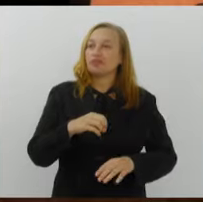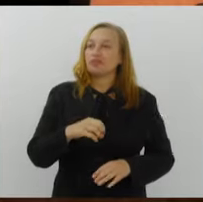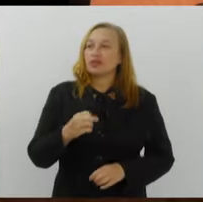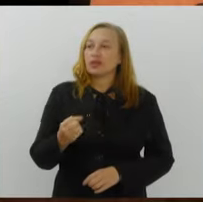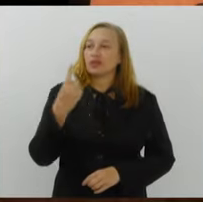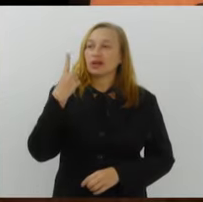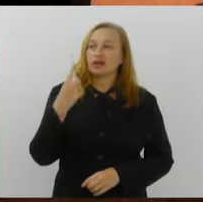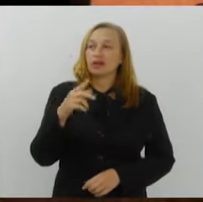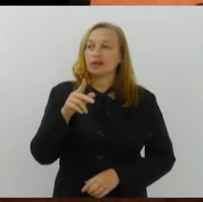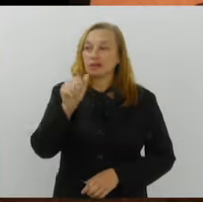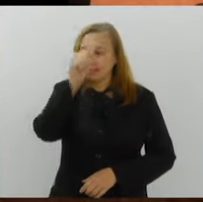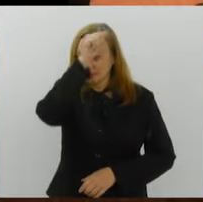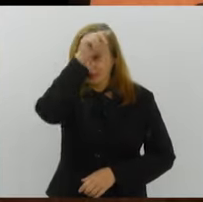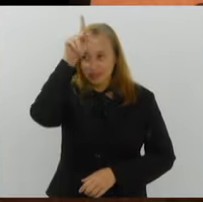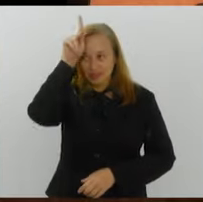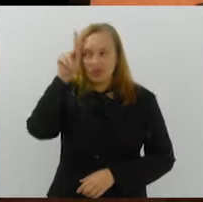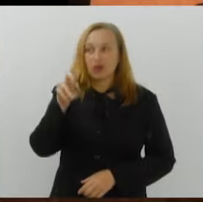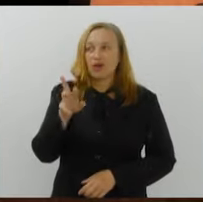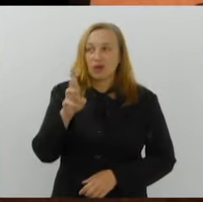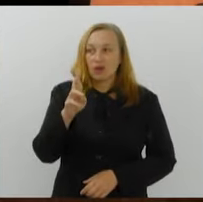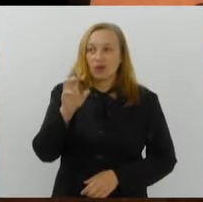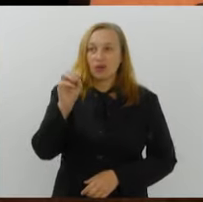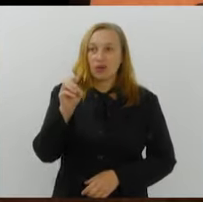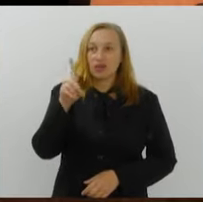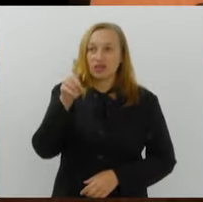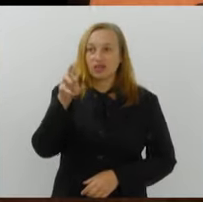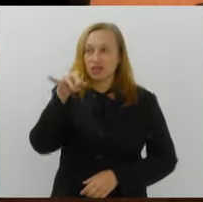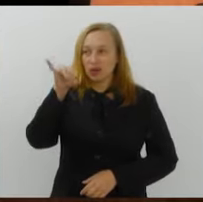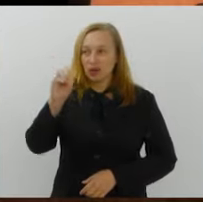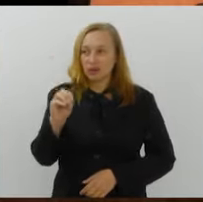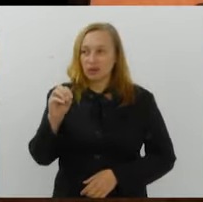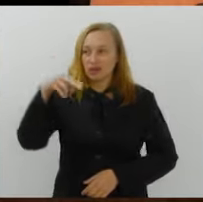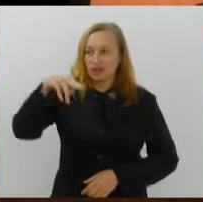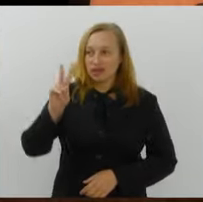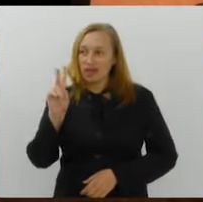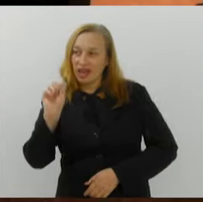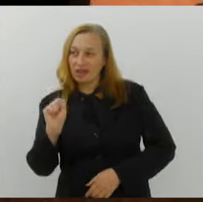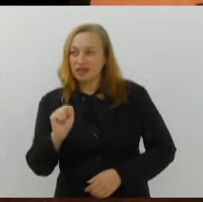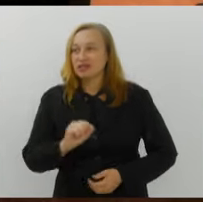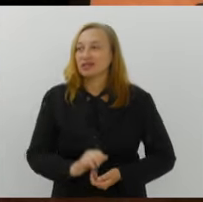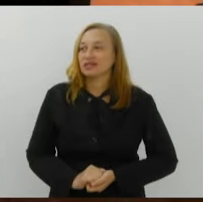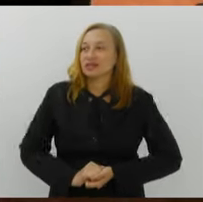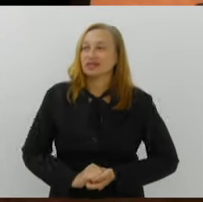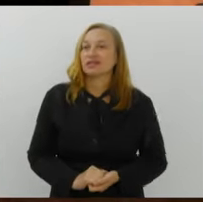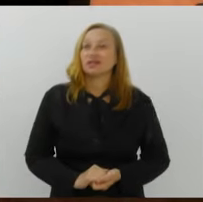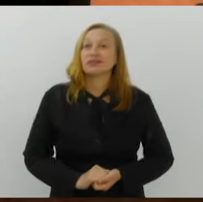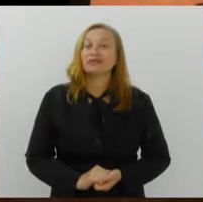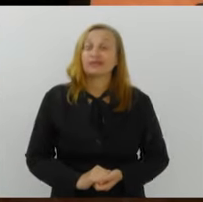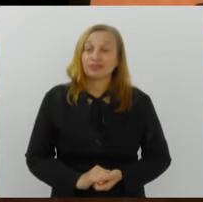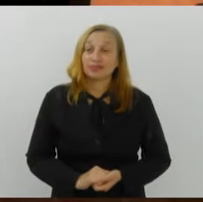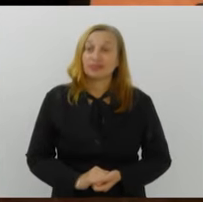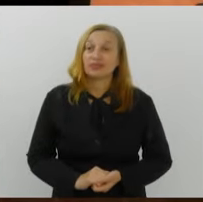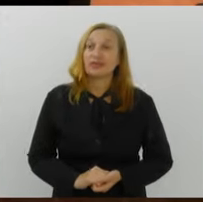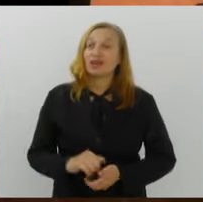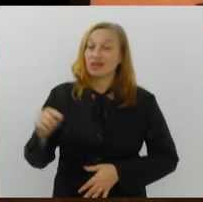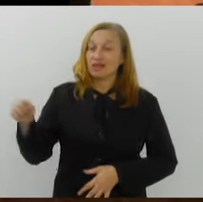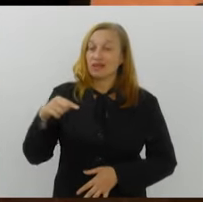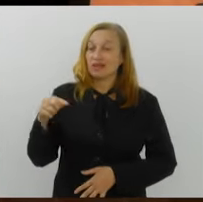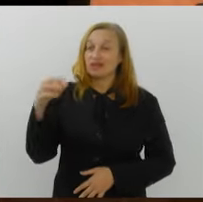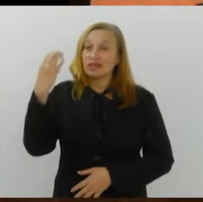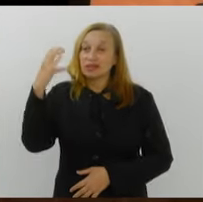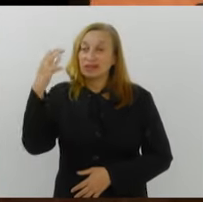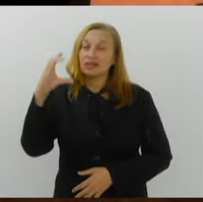ex-prefeito Rodrigo Neves. Tanto que todas as famílias de municípios vizinhos da nossa cidade vêm para Niterói, porque